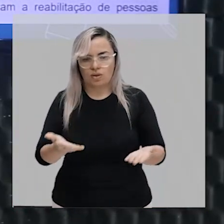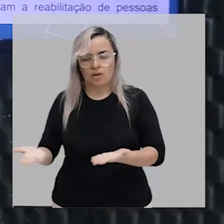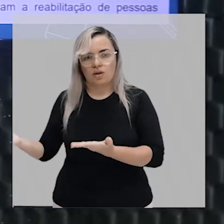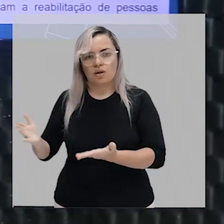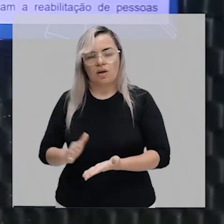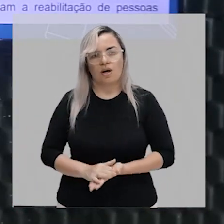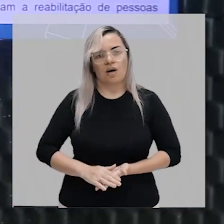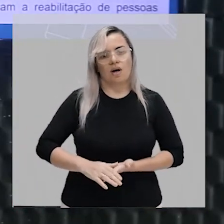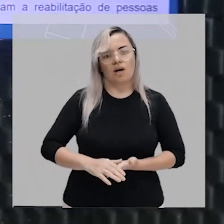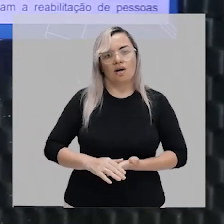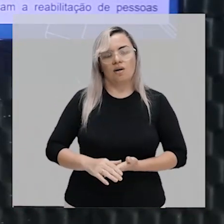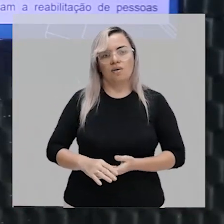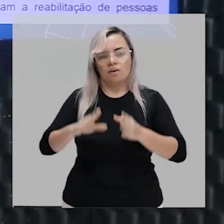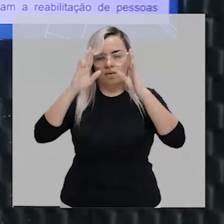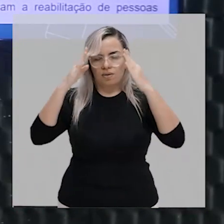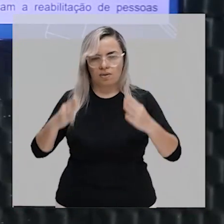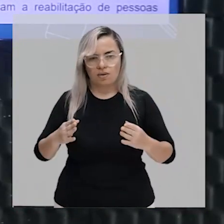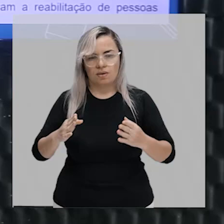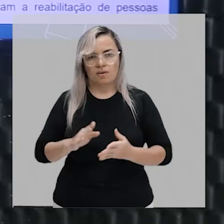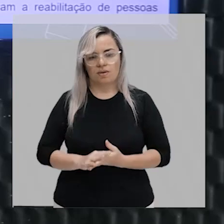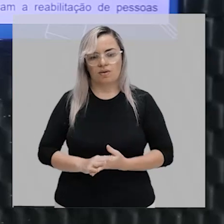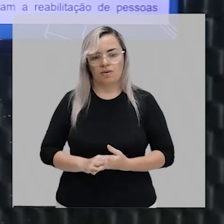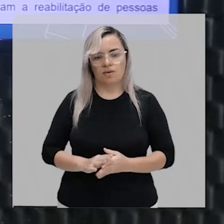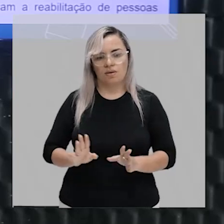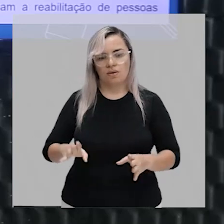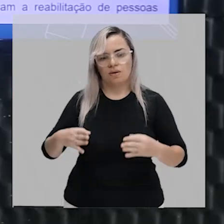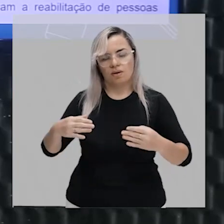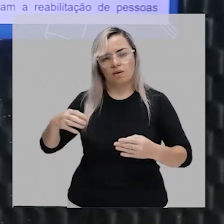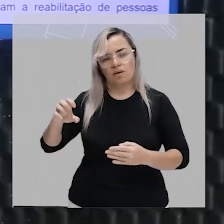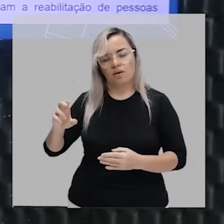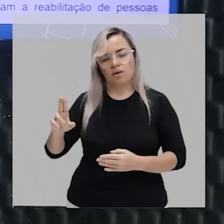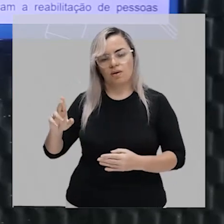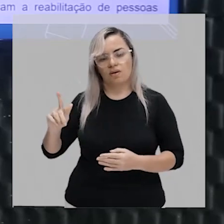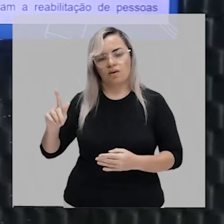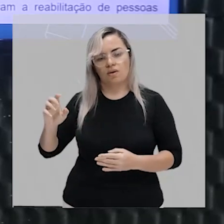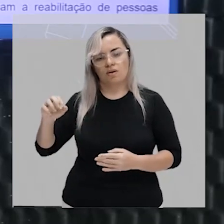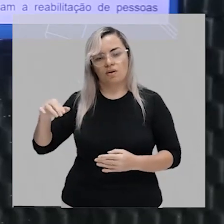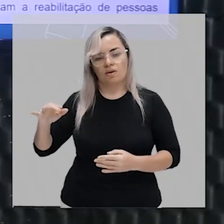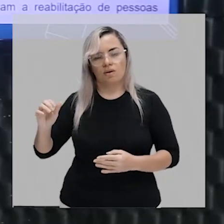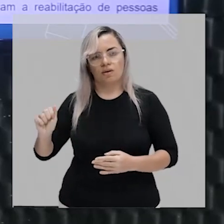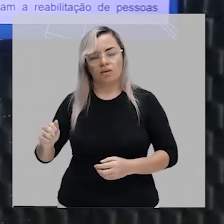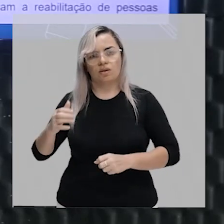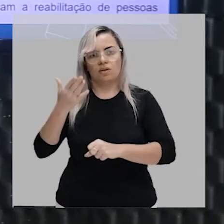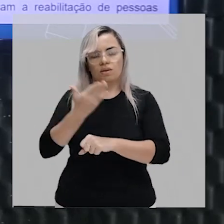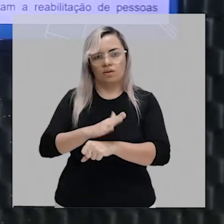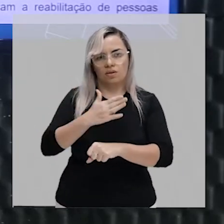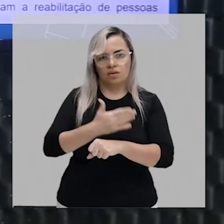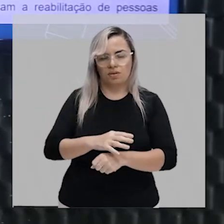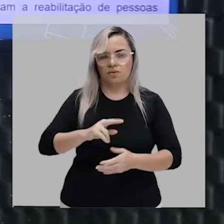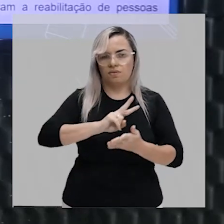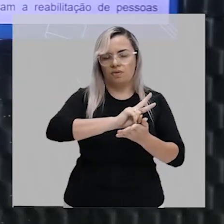eugenia, que foi praticada em vários momentos históricos,